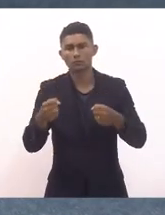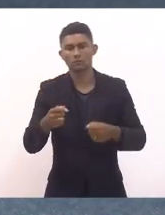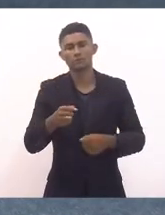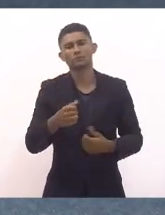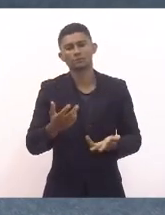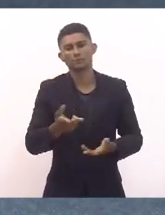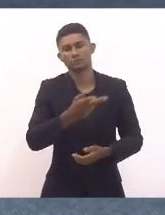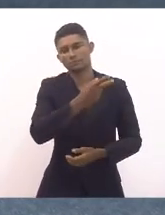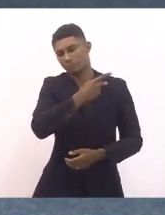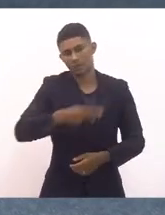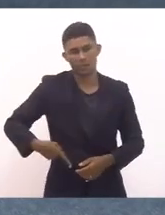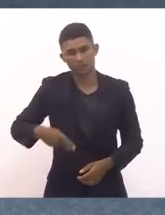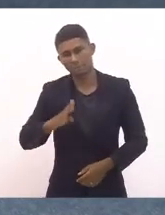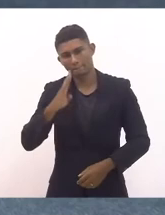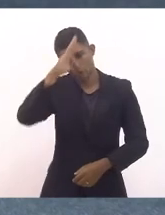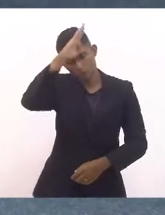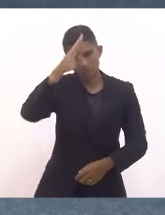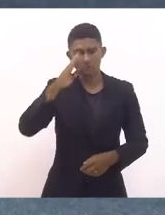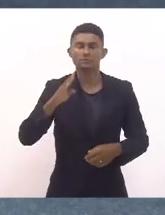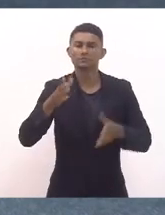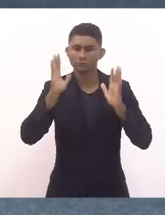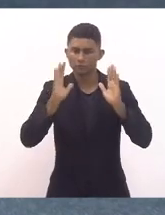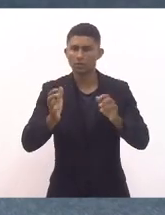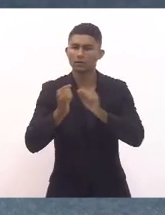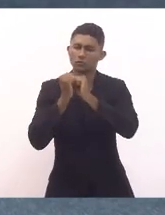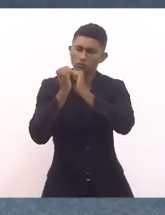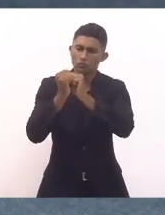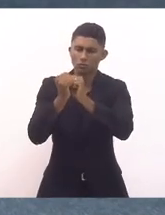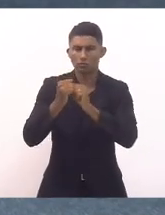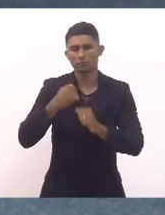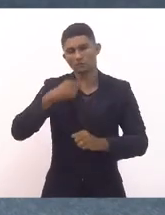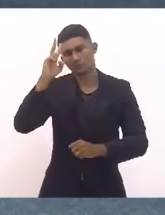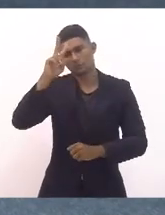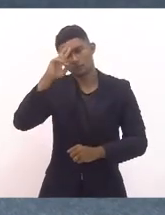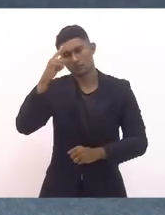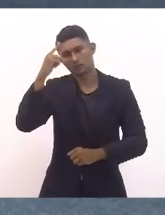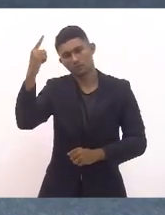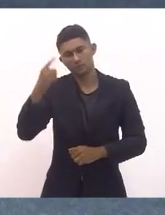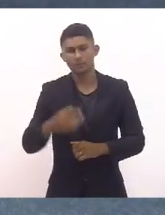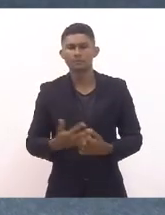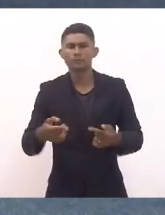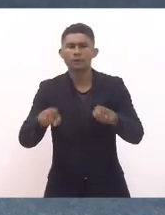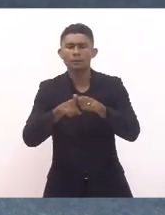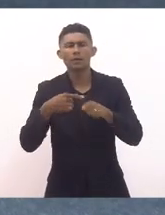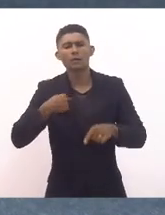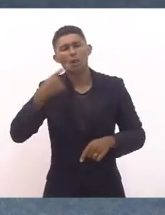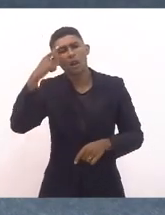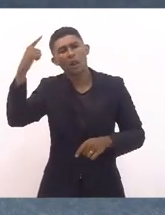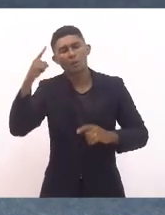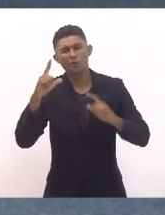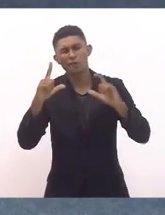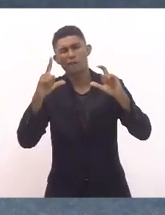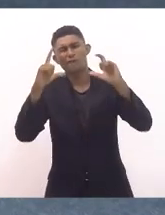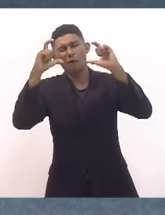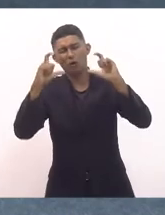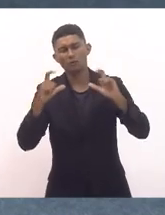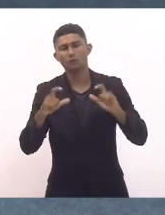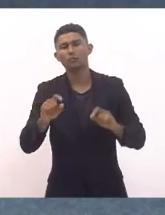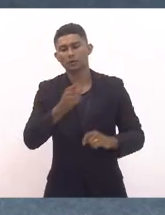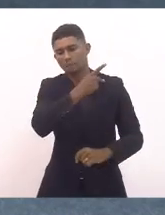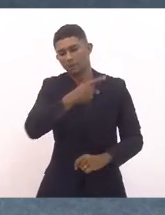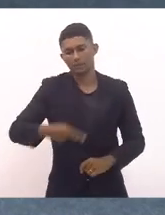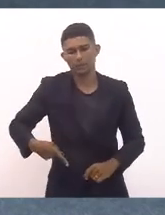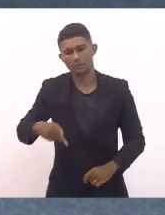Jair Bolsonaro. Fica aqui, eu me lembro de uma foto clássica do presidente